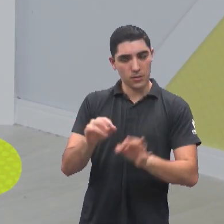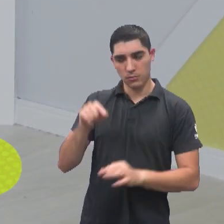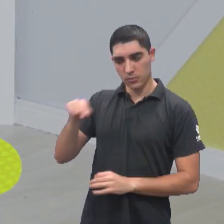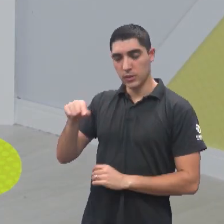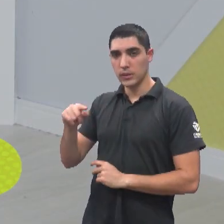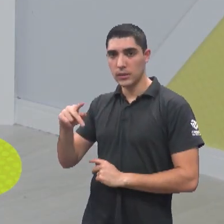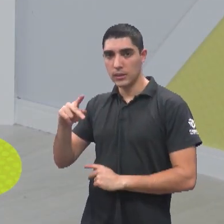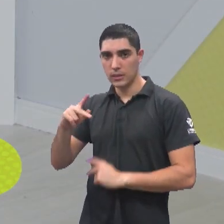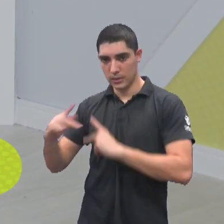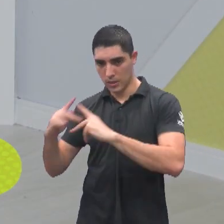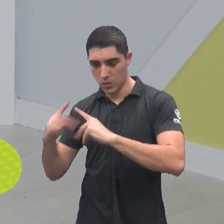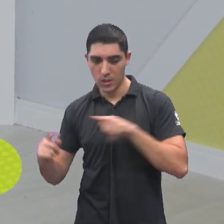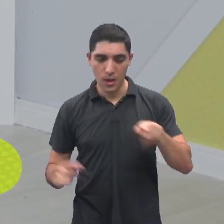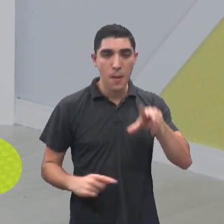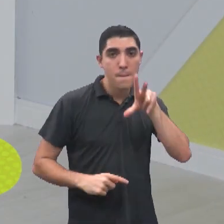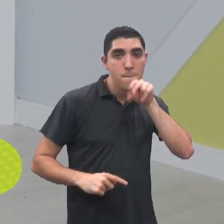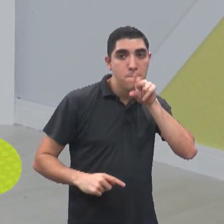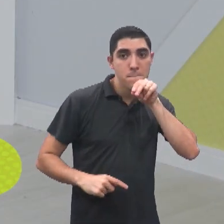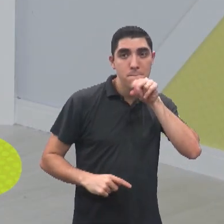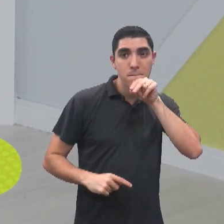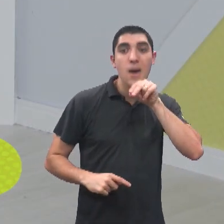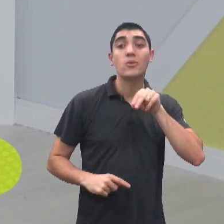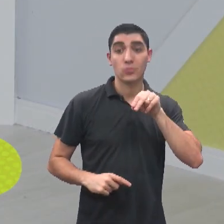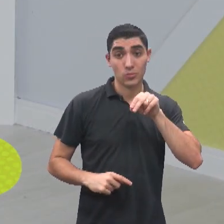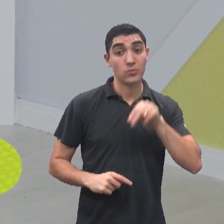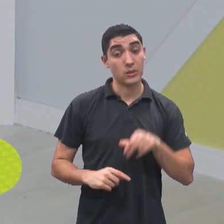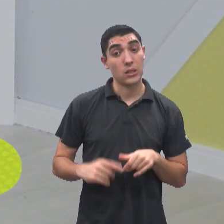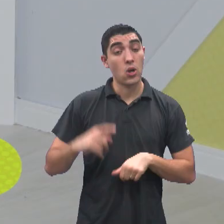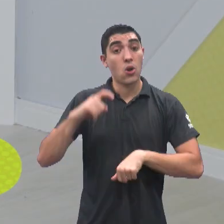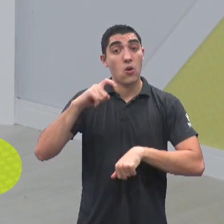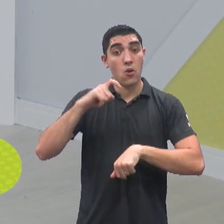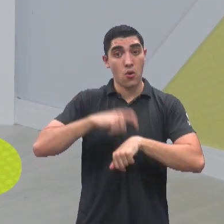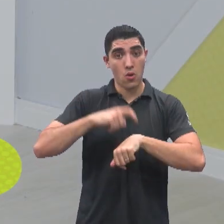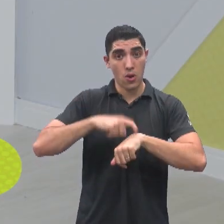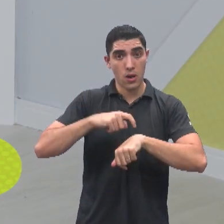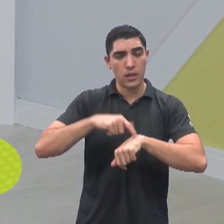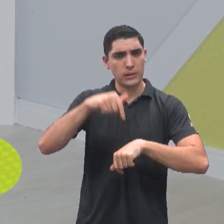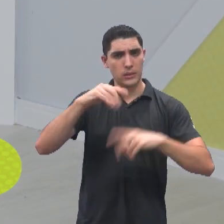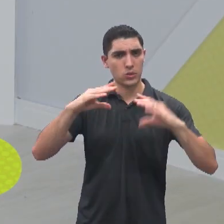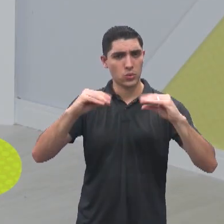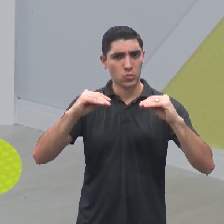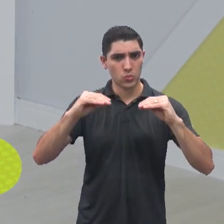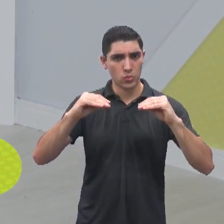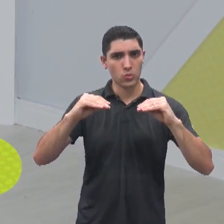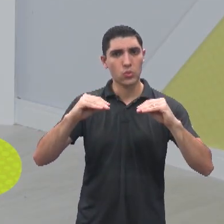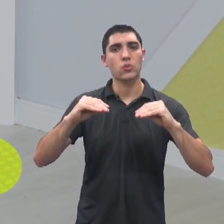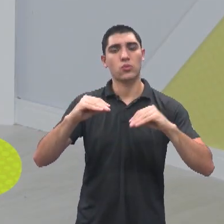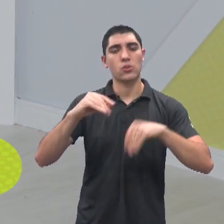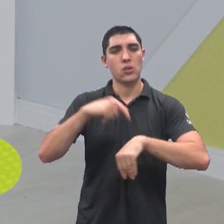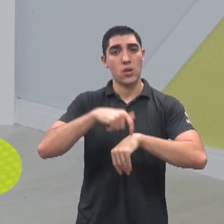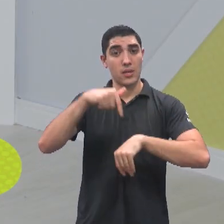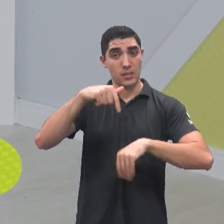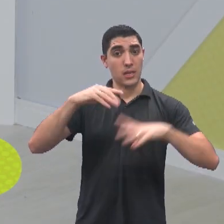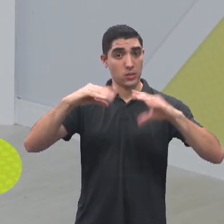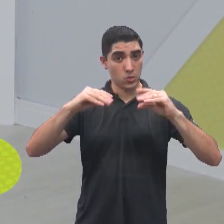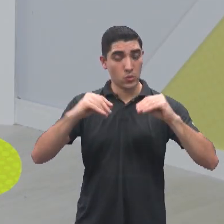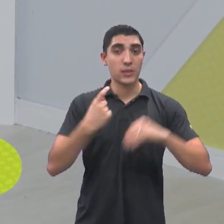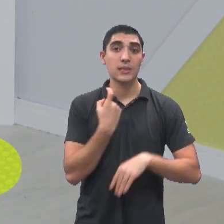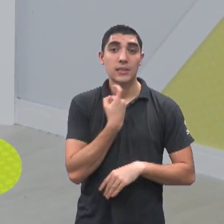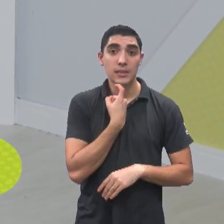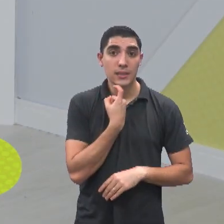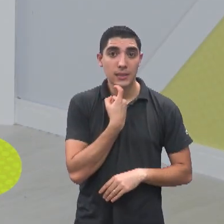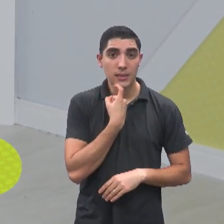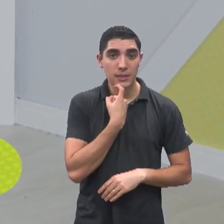sexta-feira, 21h, no ginásio Tênis Clube. O que eu falei, Beto? Perdão. 19 horas. 19 horas... eu